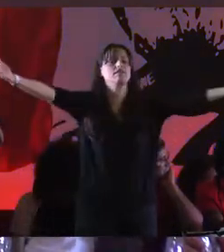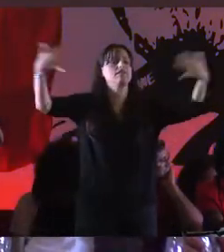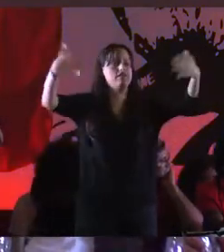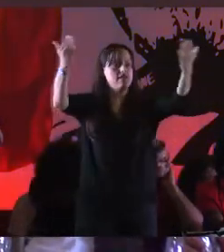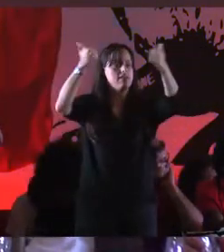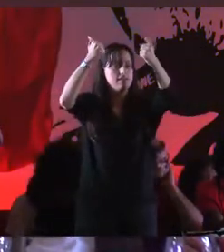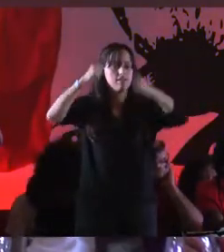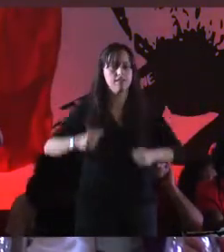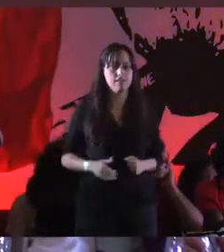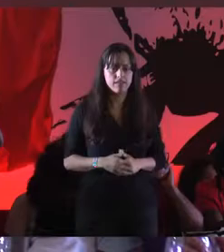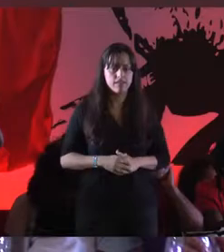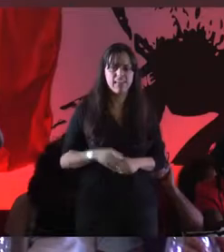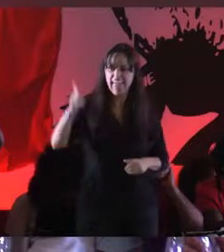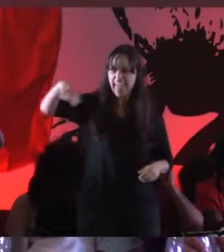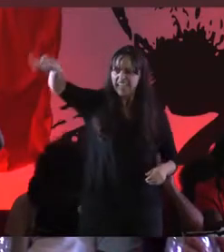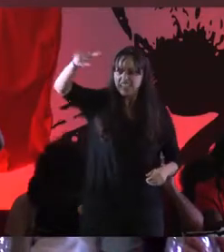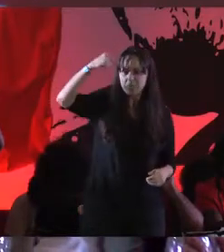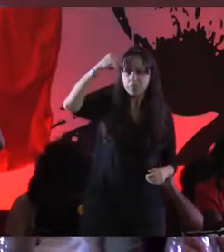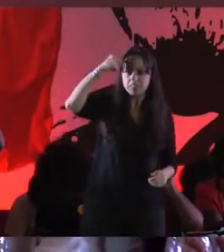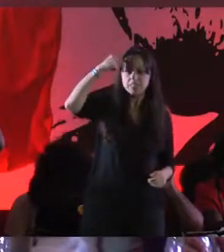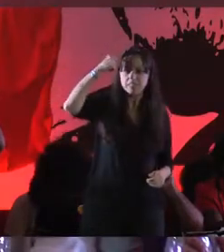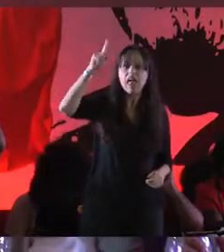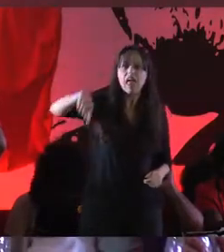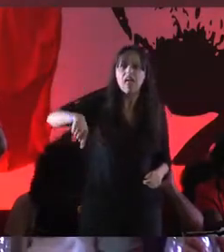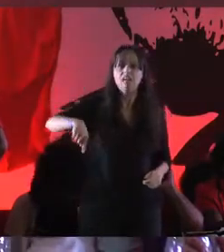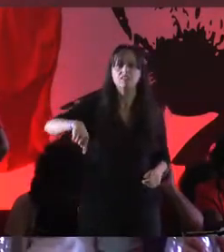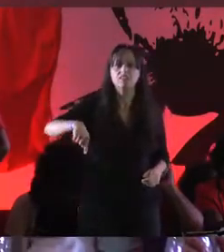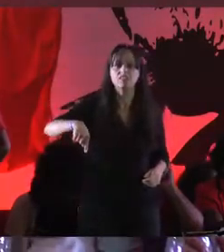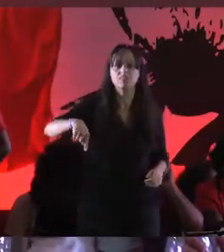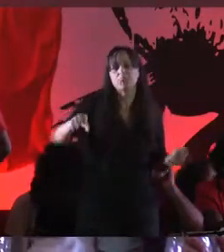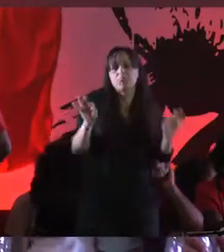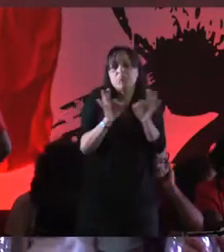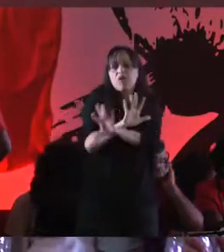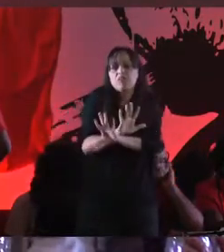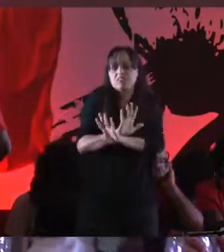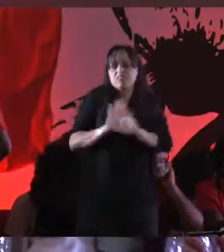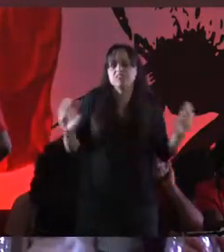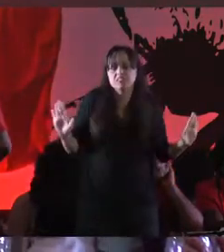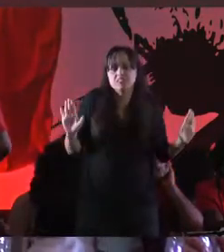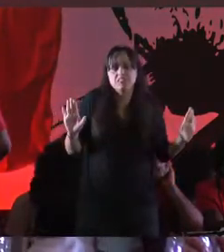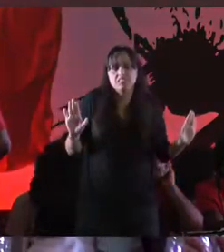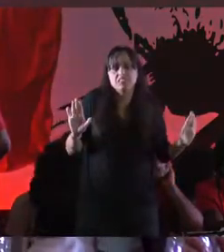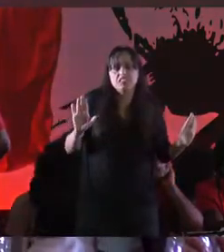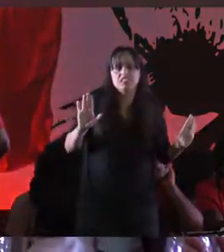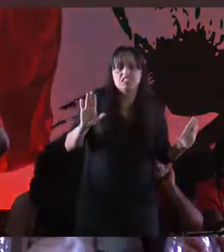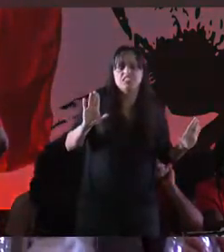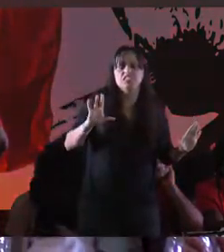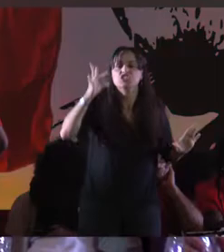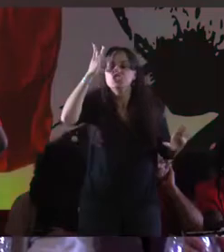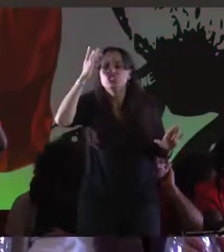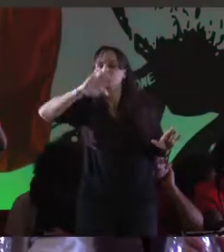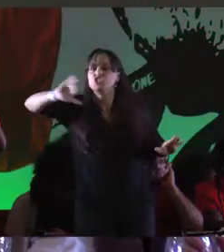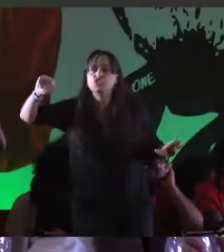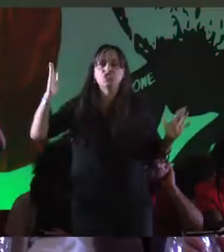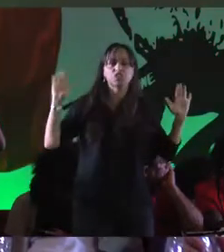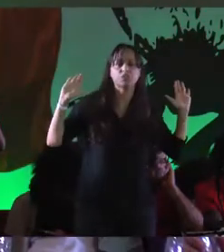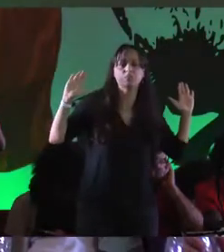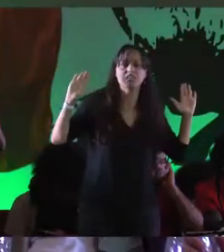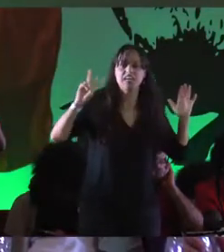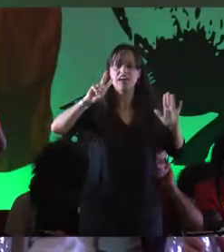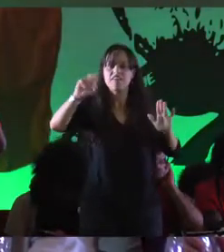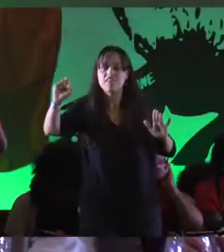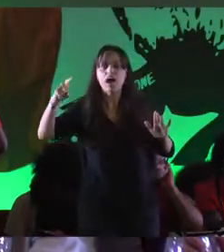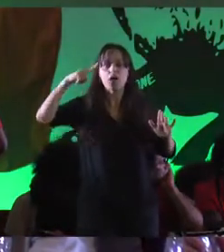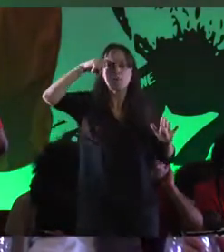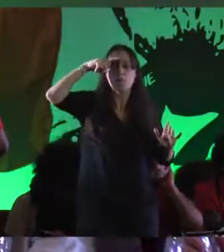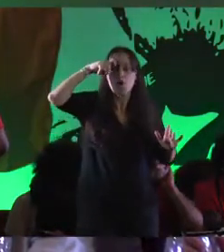Eles acharam que era tirar Dilma, que estava tudo resolvido, que a economia ia recuperar, iam botar o Moro e a